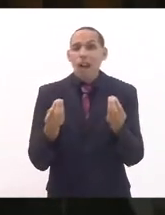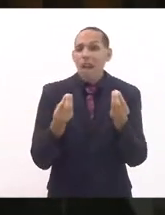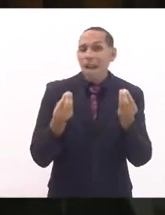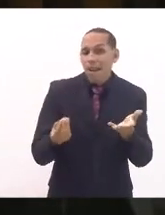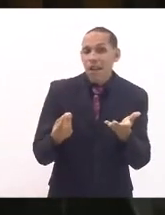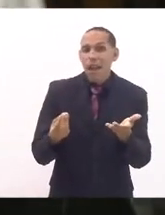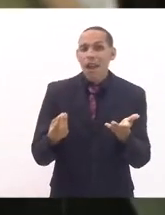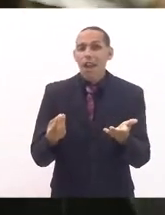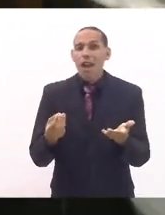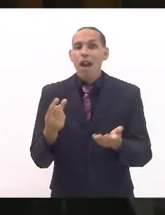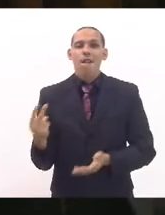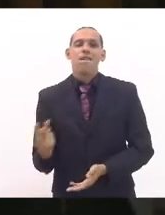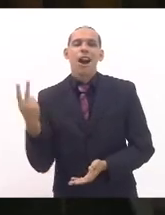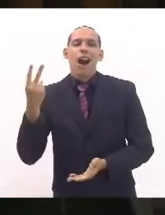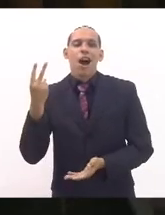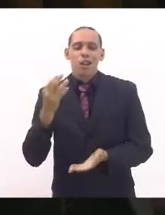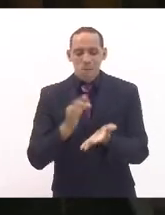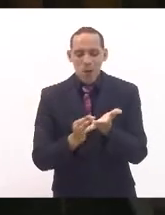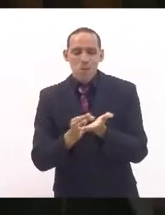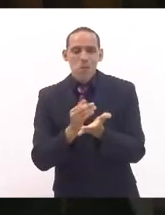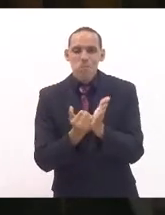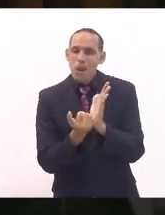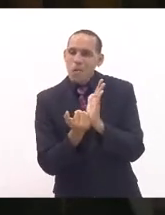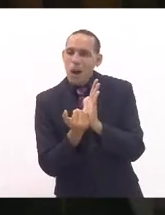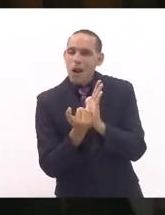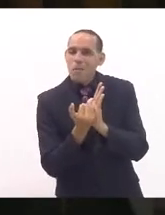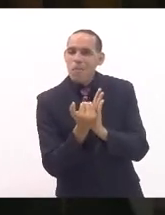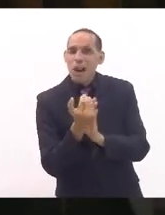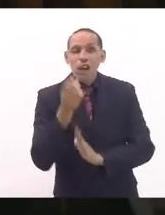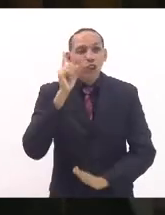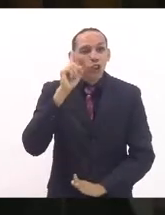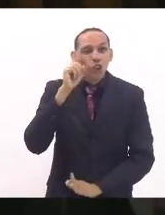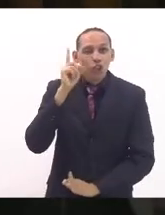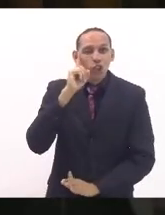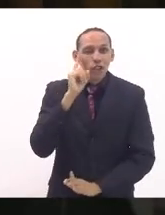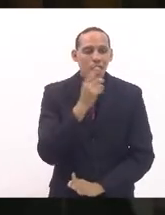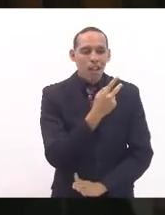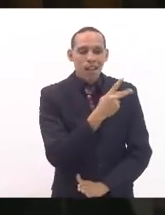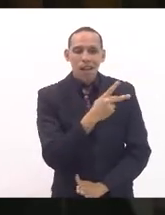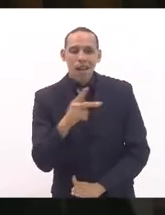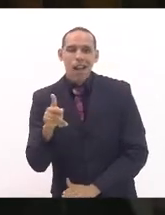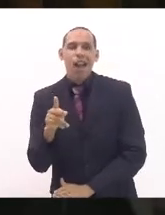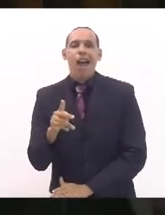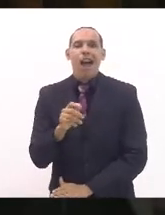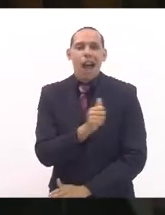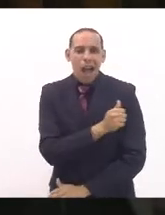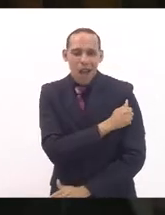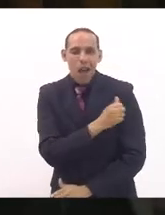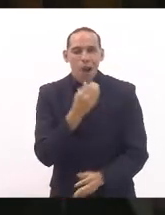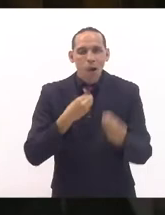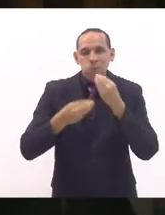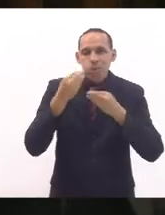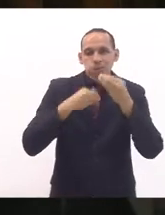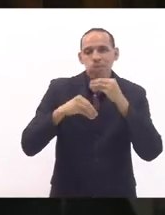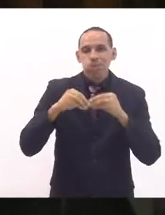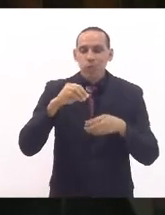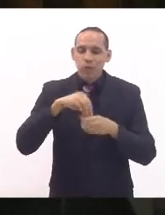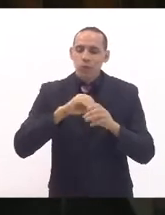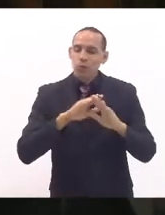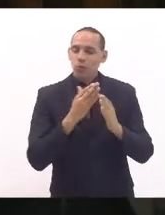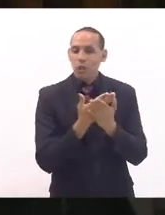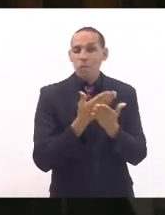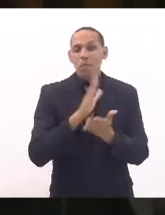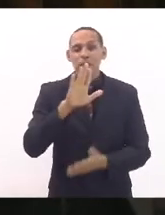per capita repassado a cada dia para os alunos fazerem a refeição nas escolas. Só que o